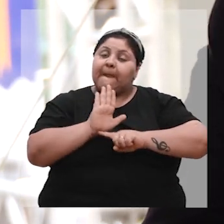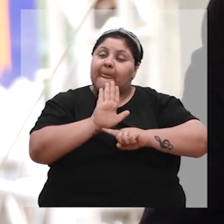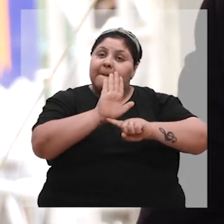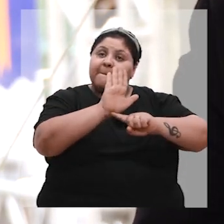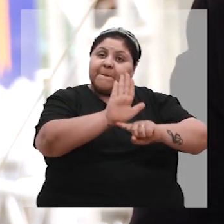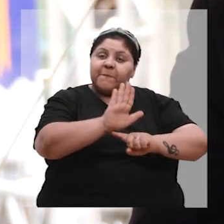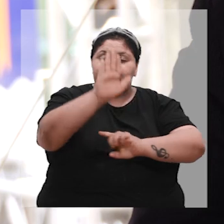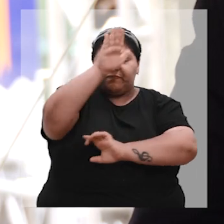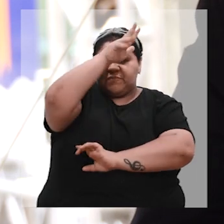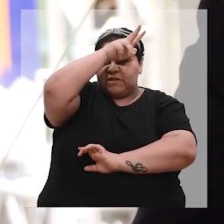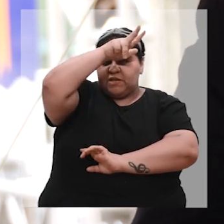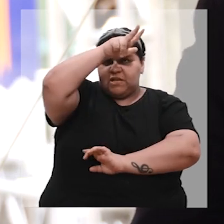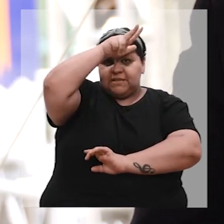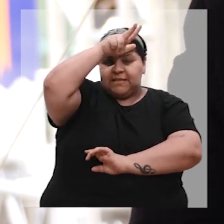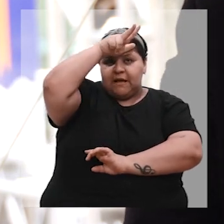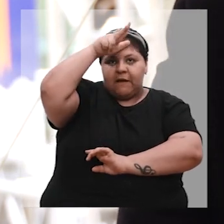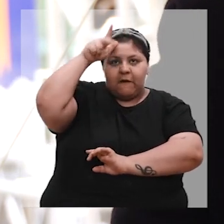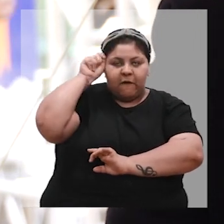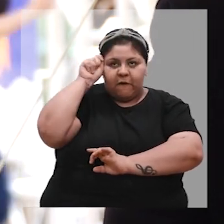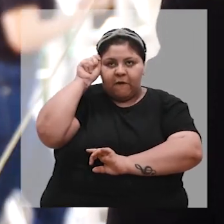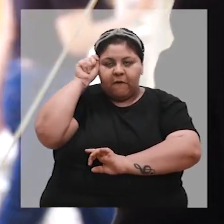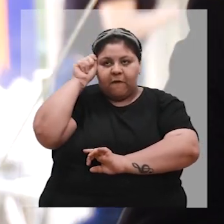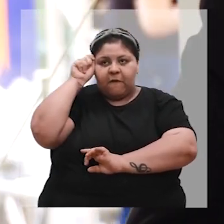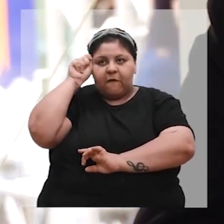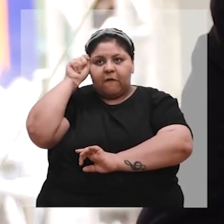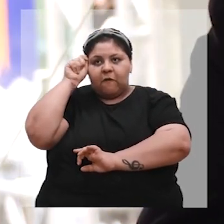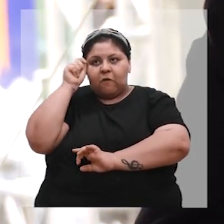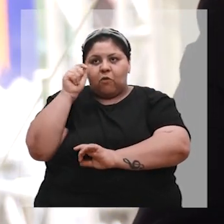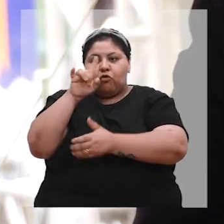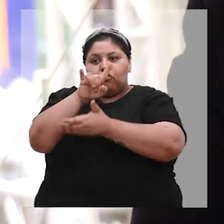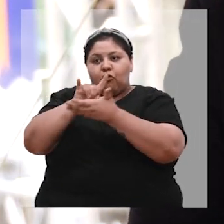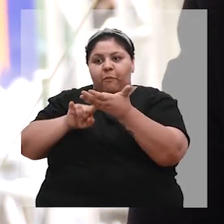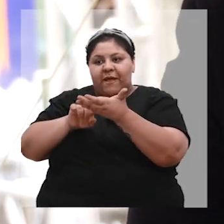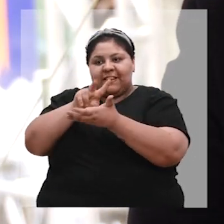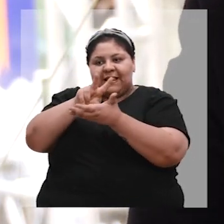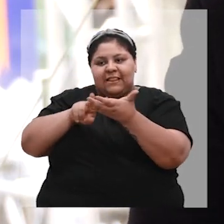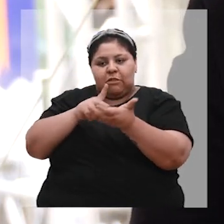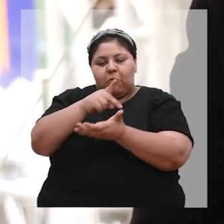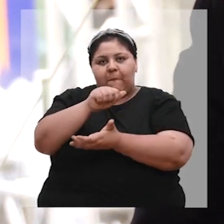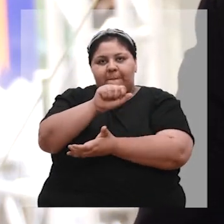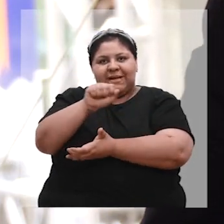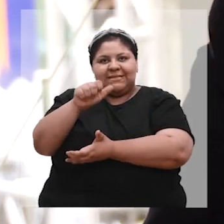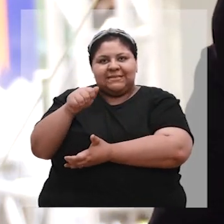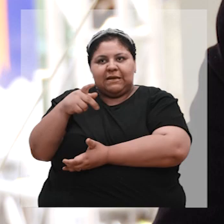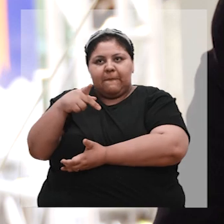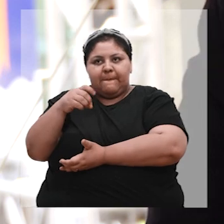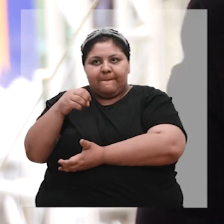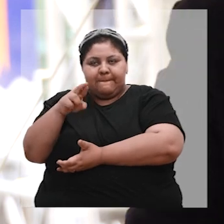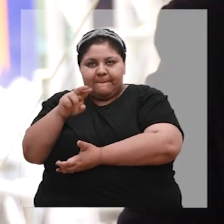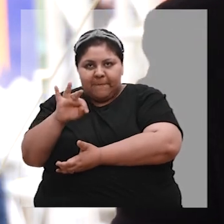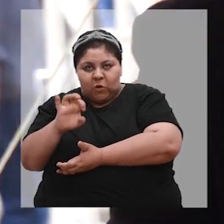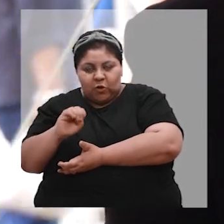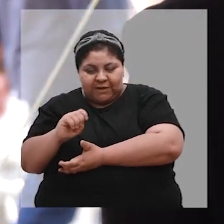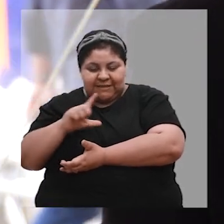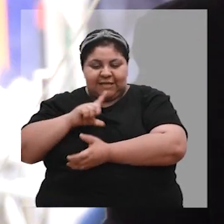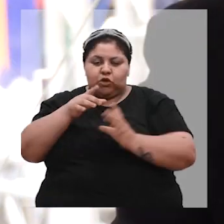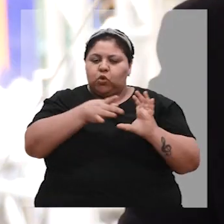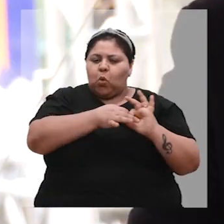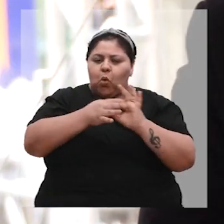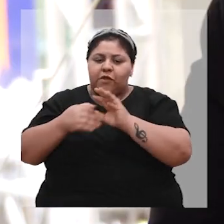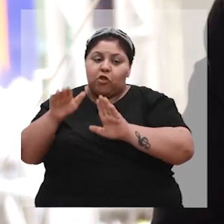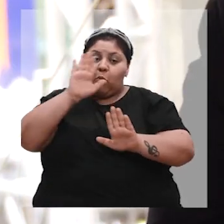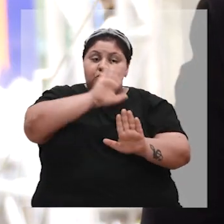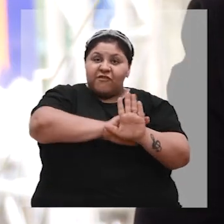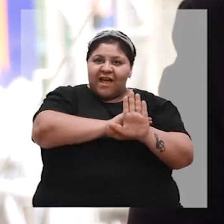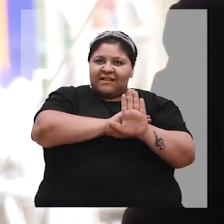da prefeitura, enquanto o passaporte da leitura, todo esse contexto por trás da realização da feira, ele